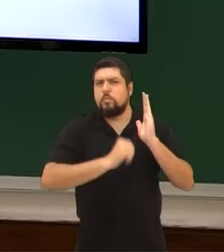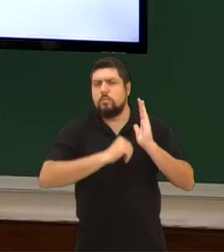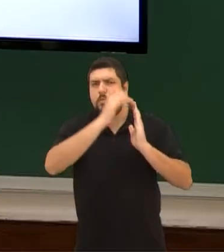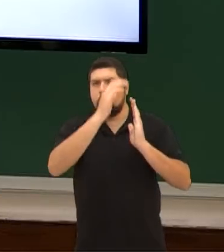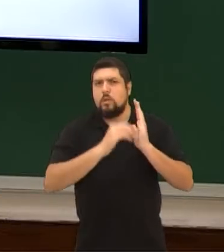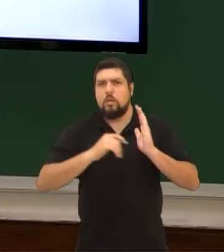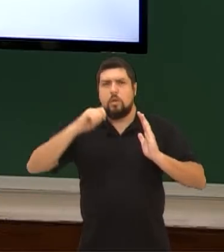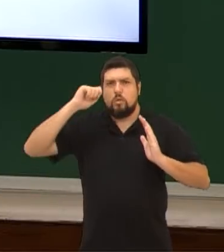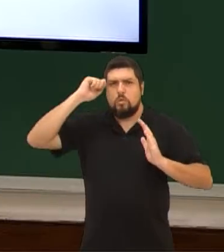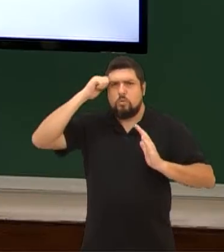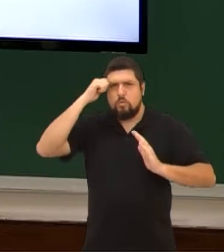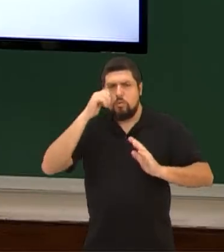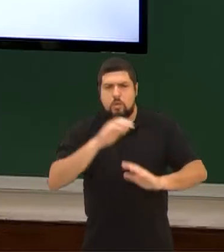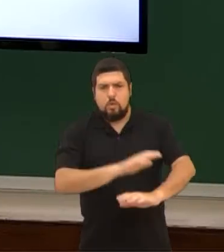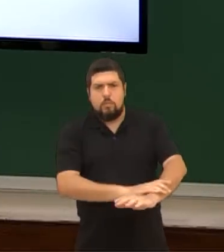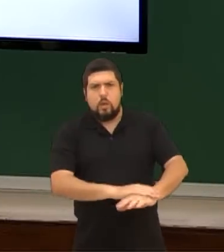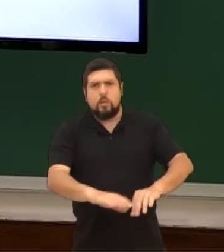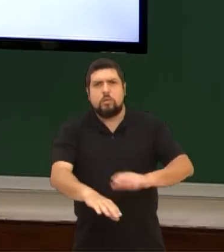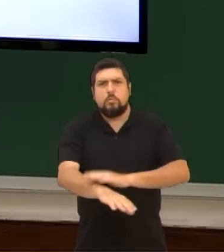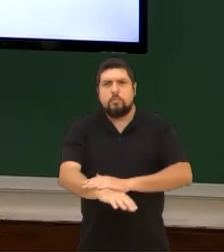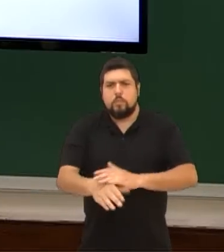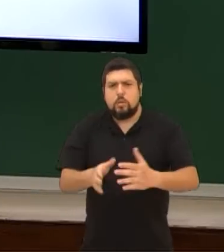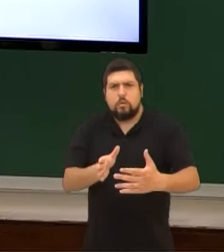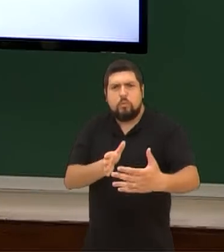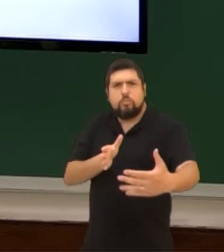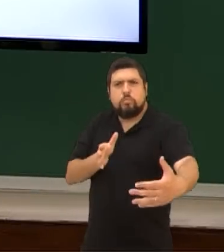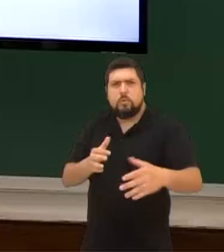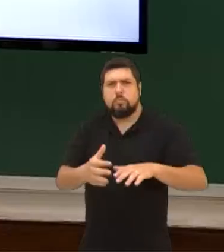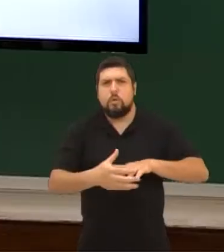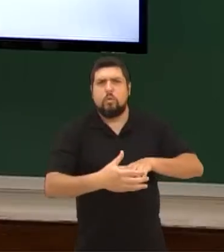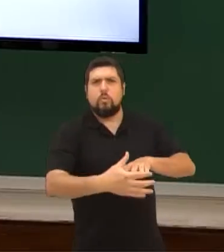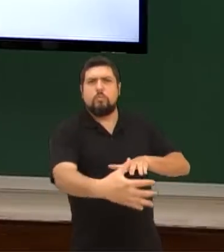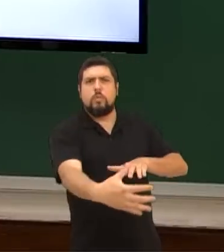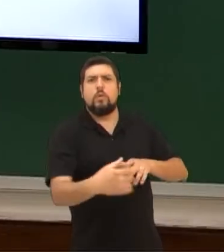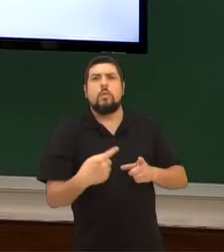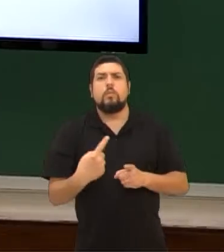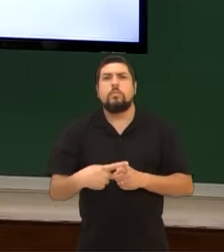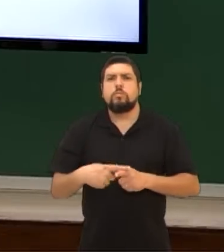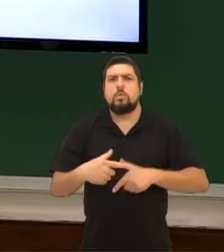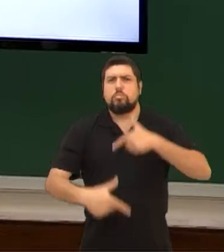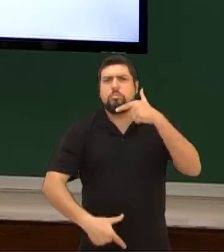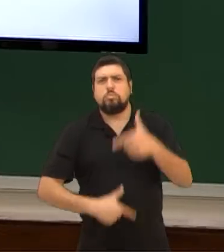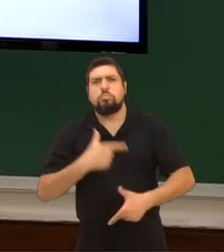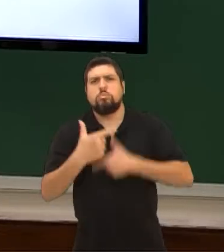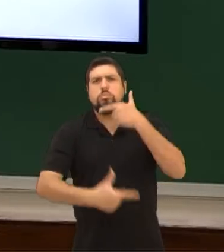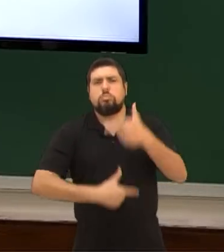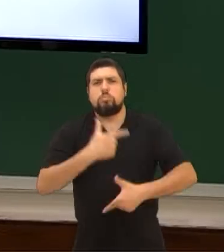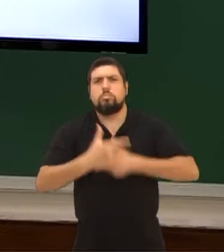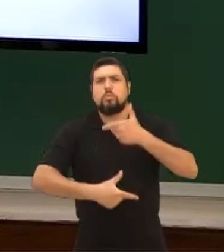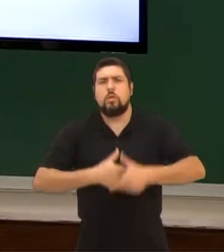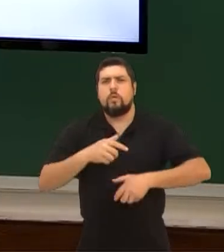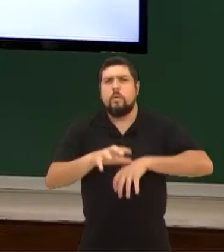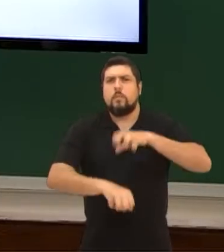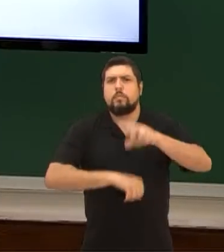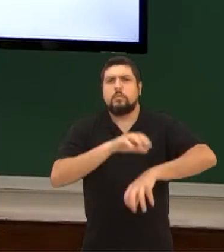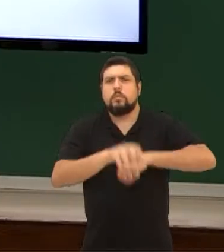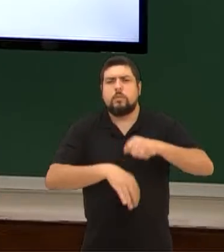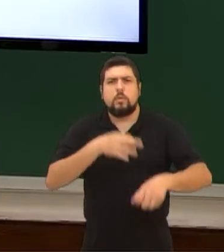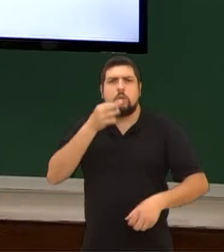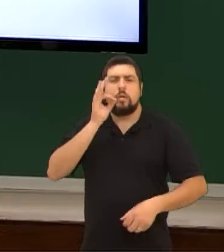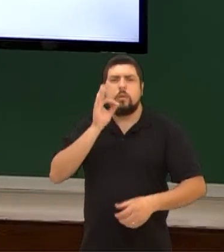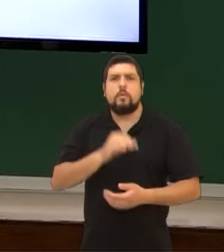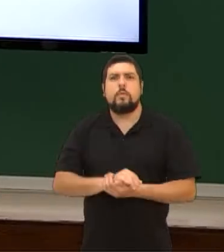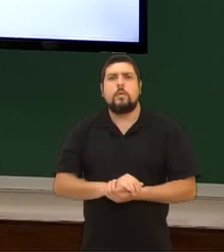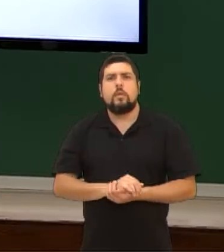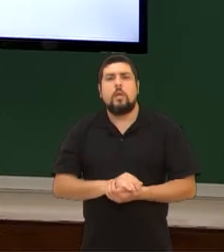os braços, os pés grandes, avantajados, porque eram eles que trabalhavam nessa produção cafeeira. E aqui uma